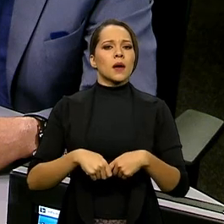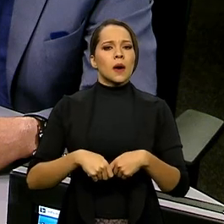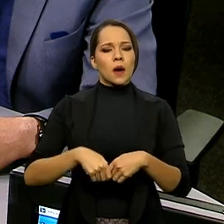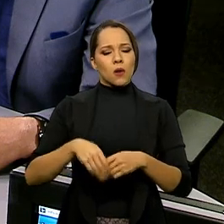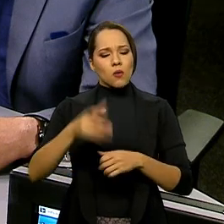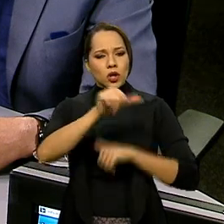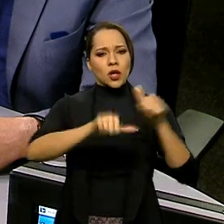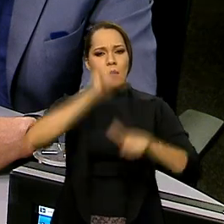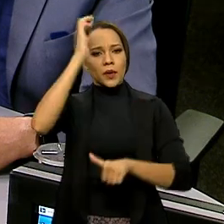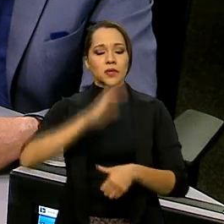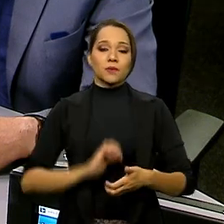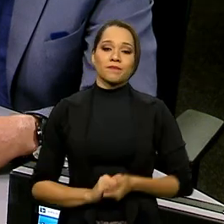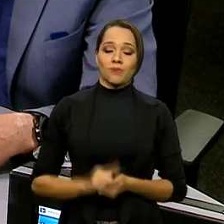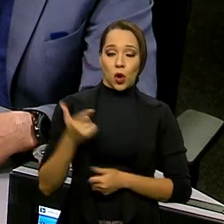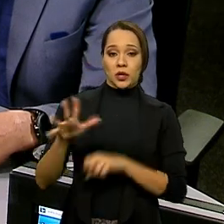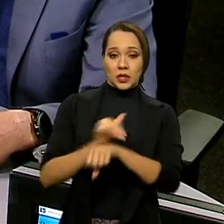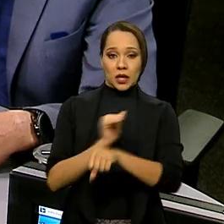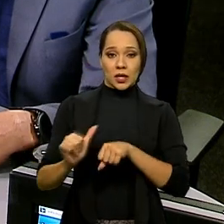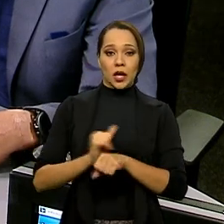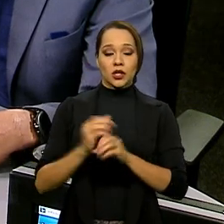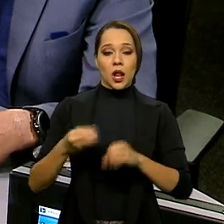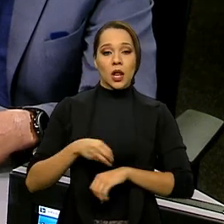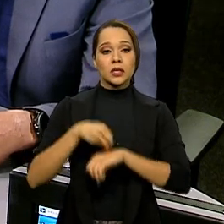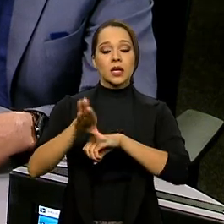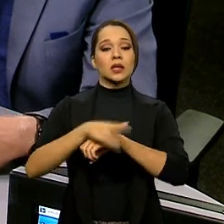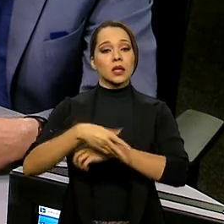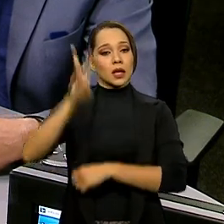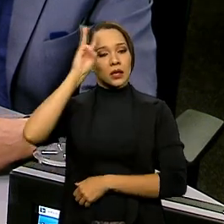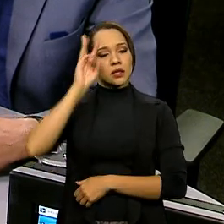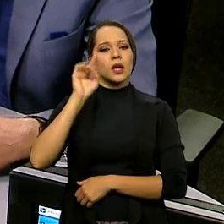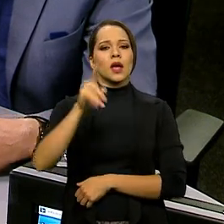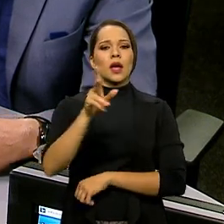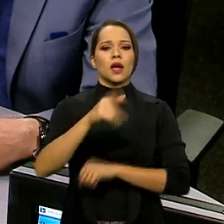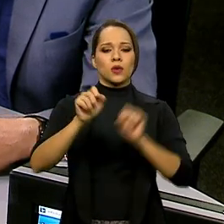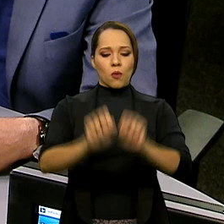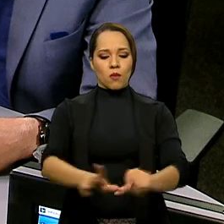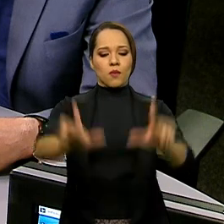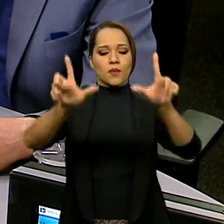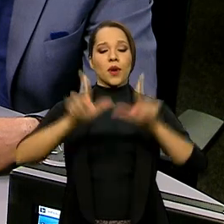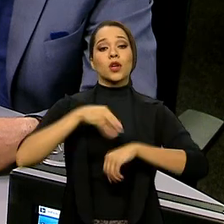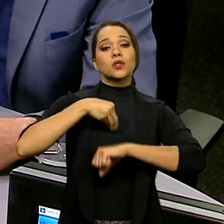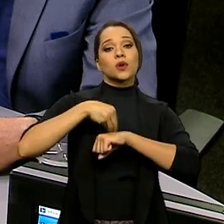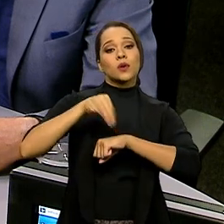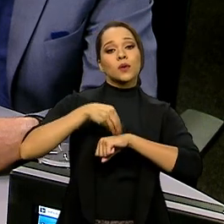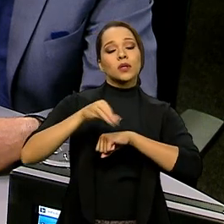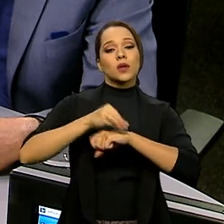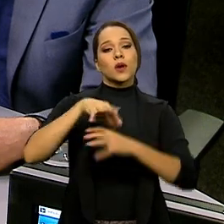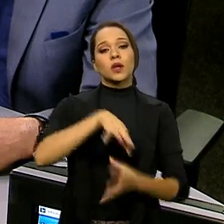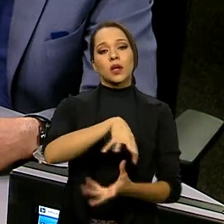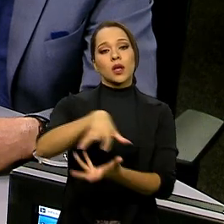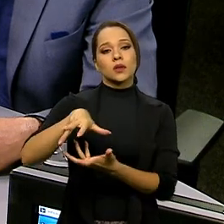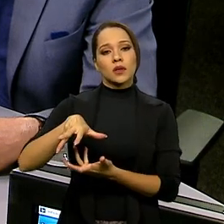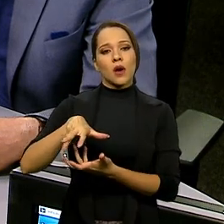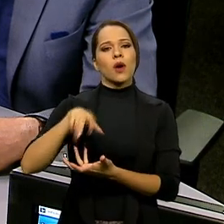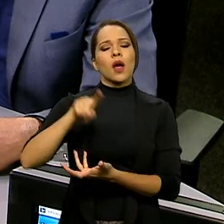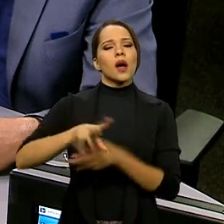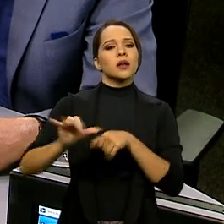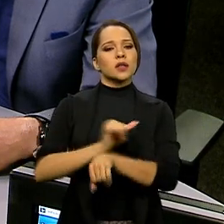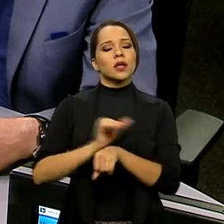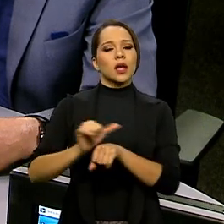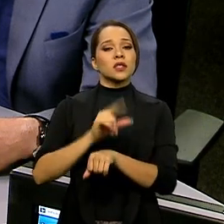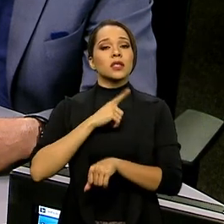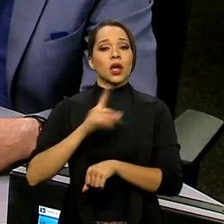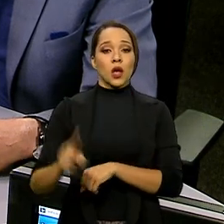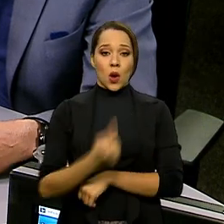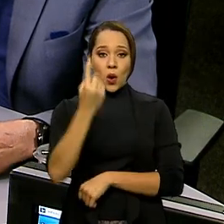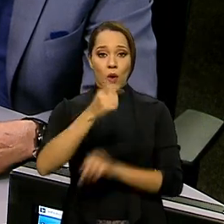Outra ação de combate à corrupção lançada nesta terça-feira foi o painel de recomendações internacionais. A ferramenta reúne